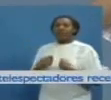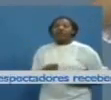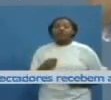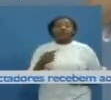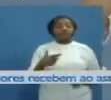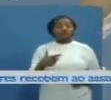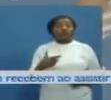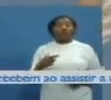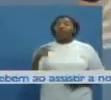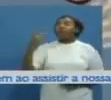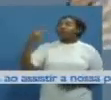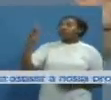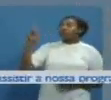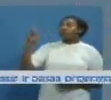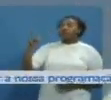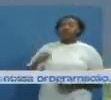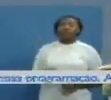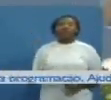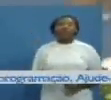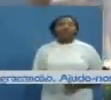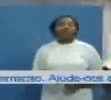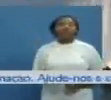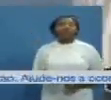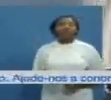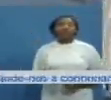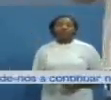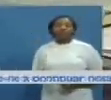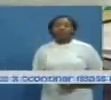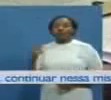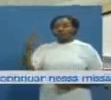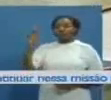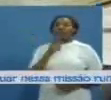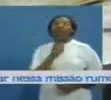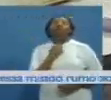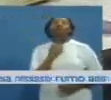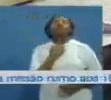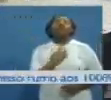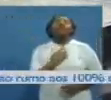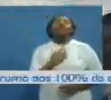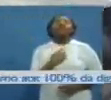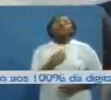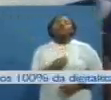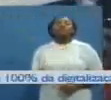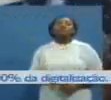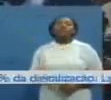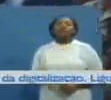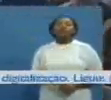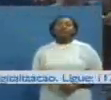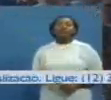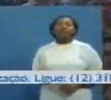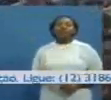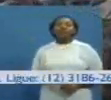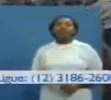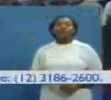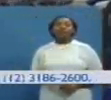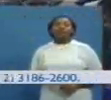segundo o seu glorioso tesouro, não é segundo a nossa, a nossa graça, o nosso merecimento, não,